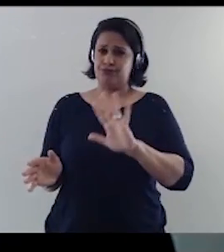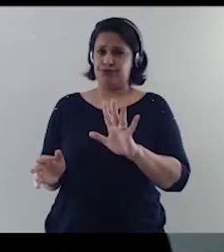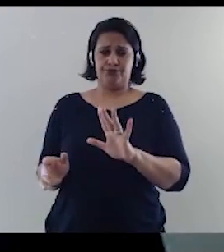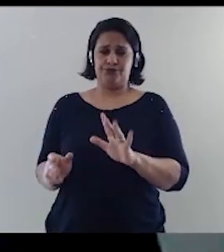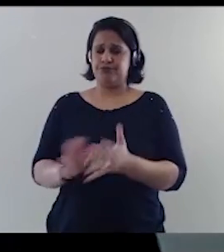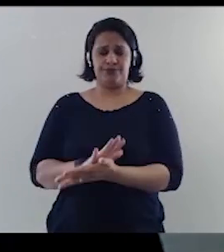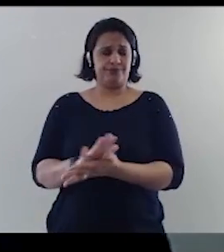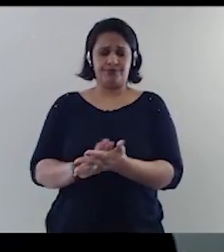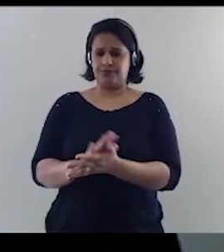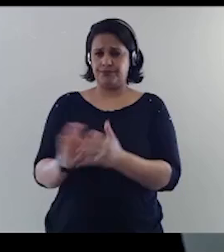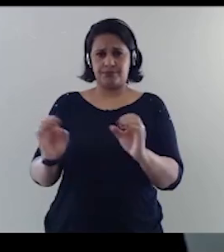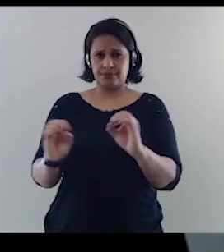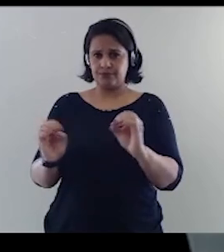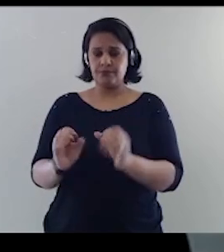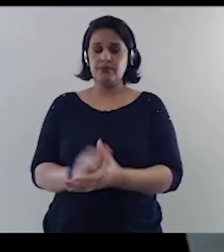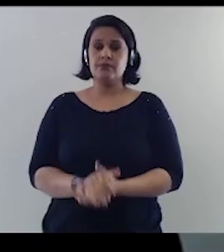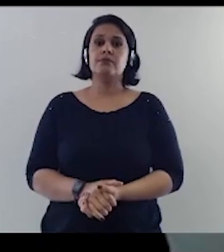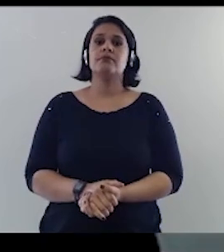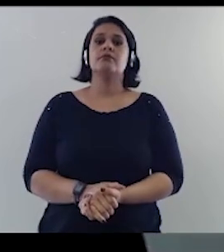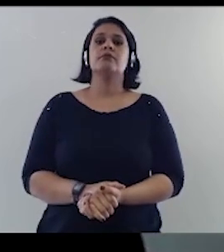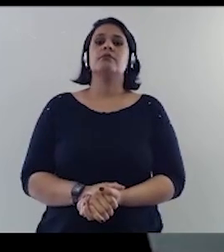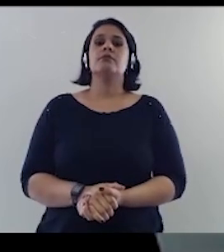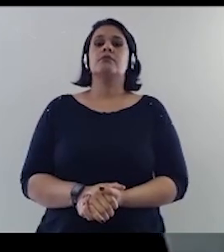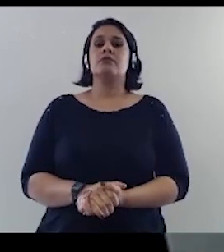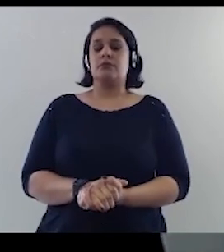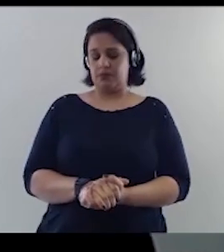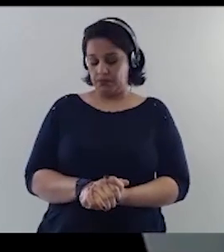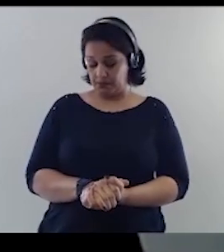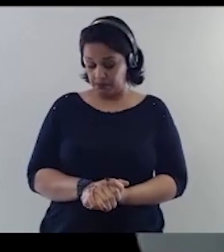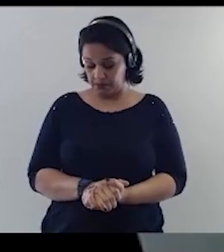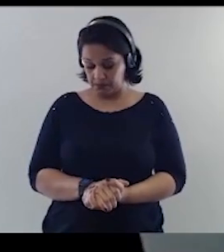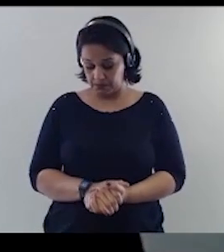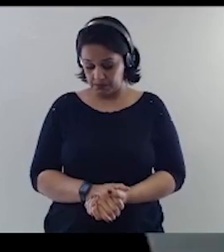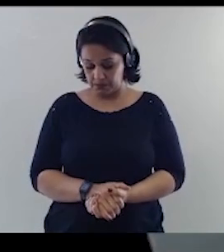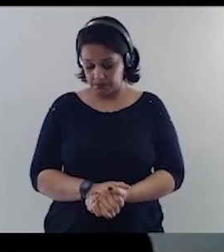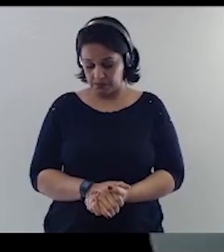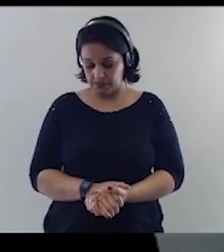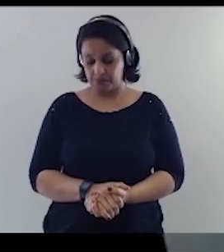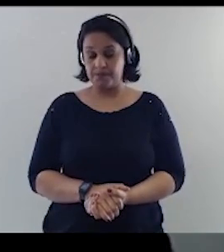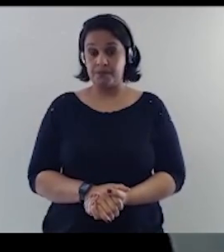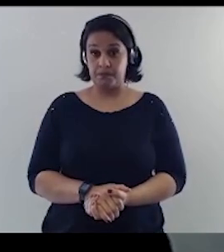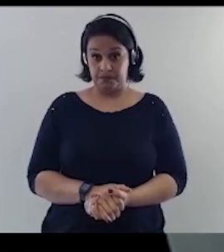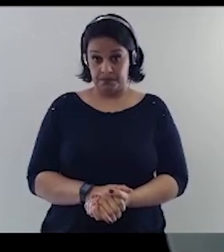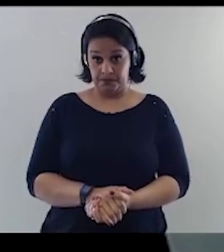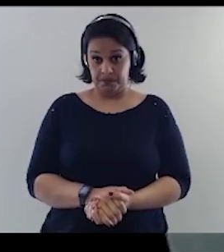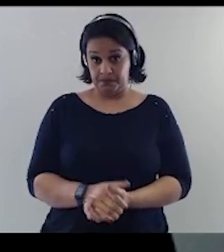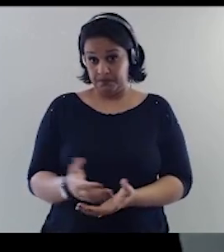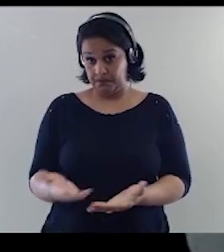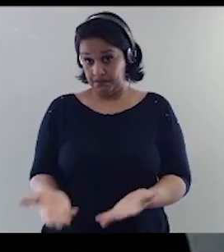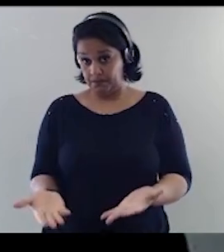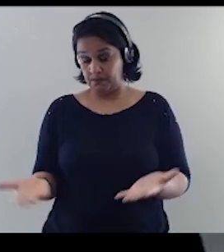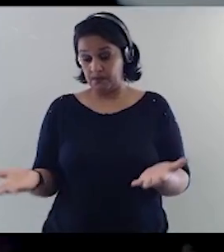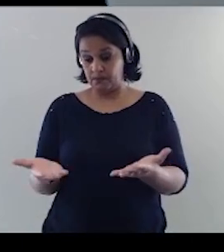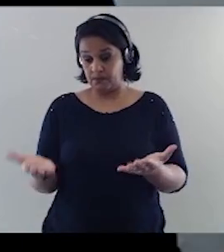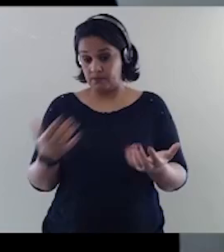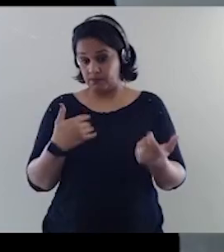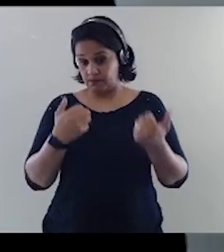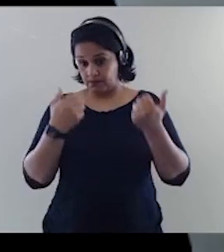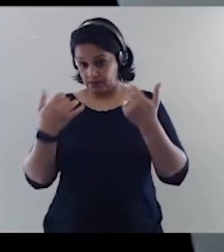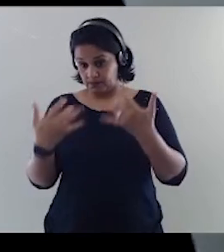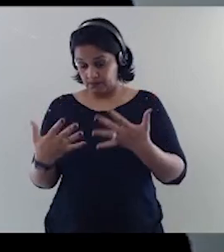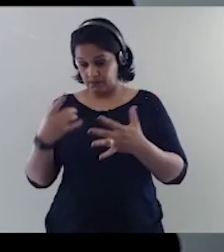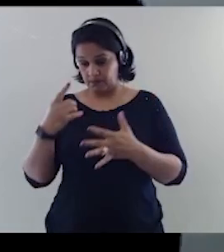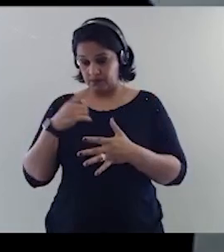nem financistas. Ora, feita esta introdução, eu faria um apontamento agora sobre o precedente na